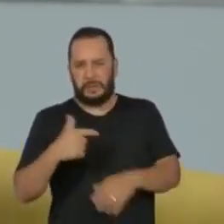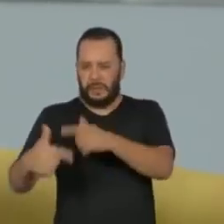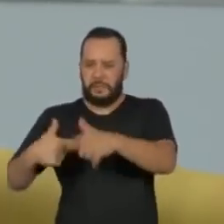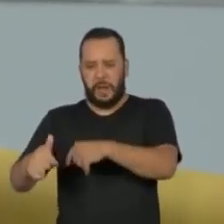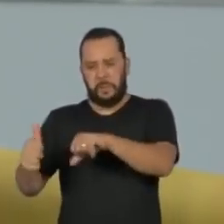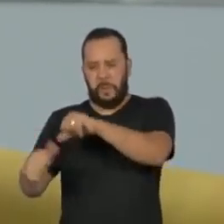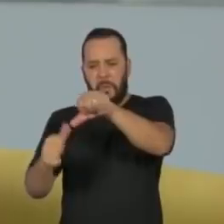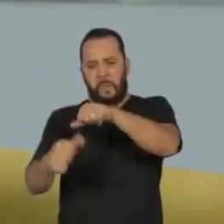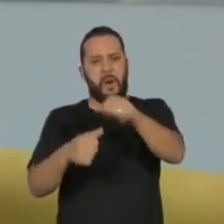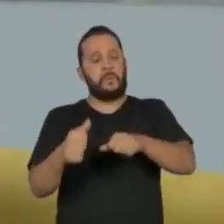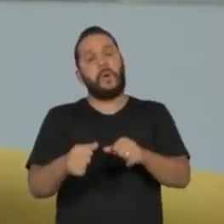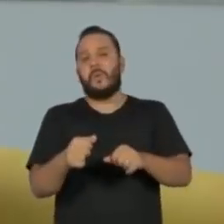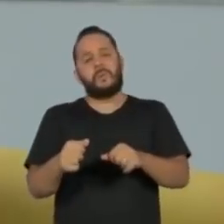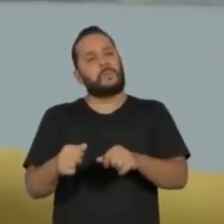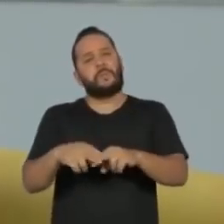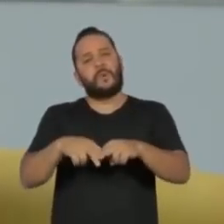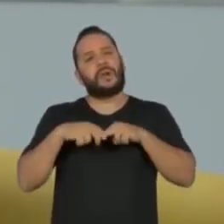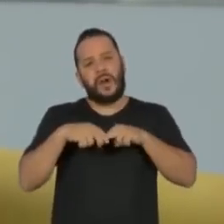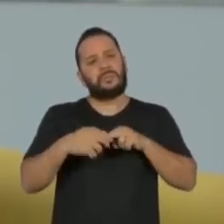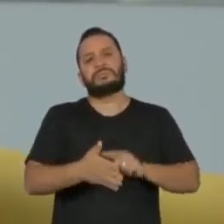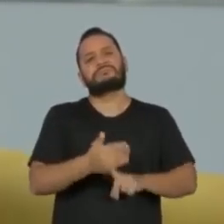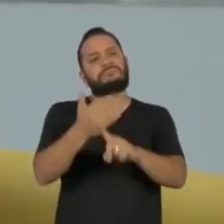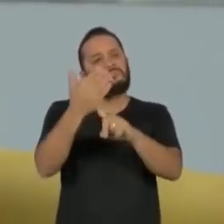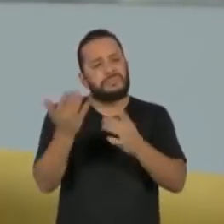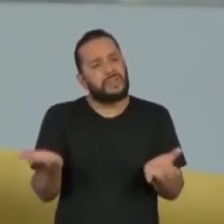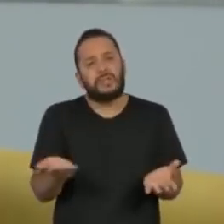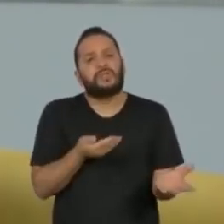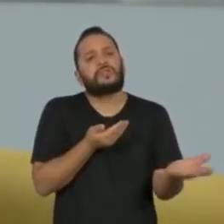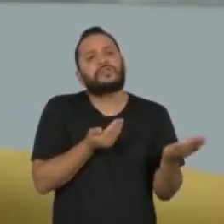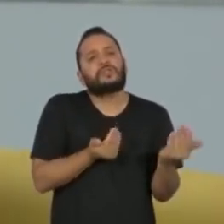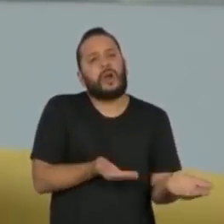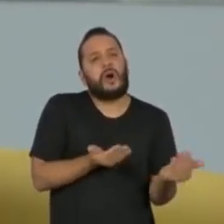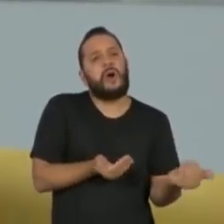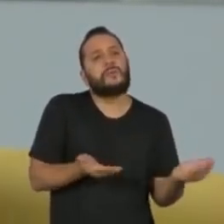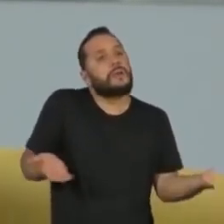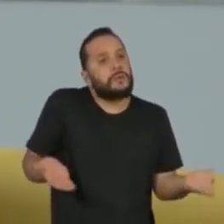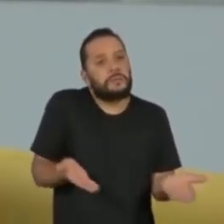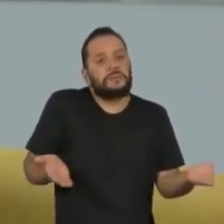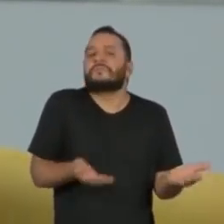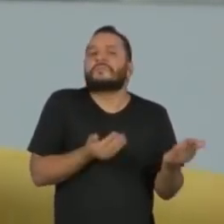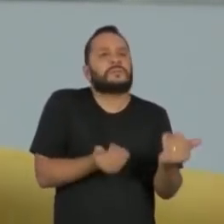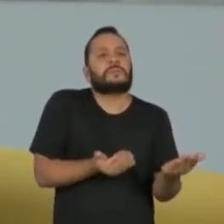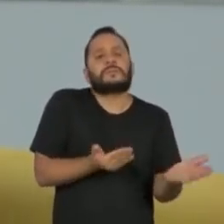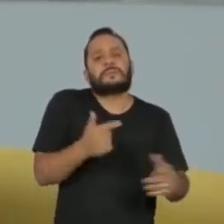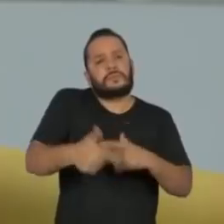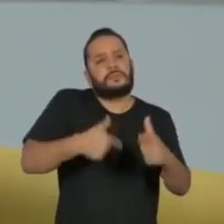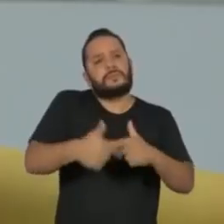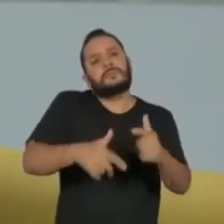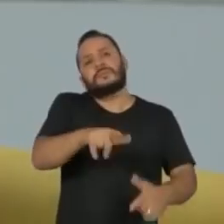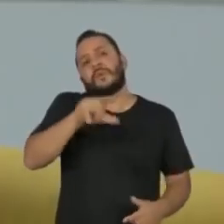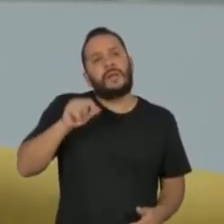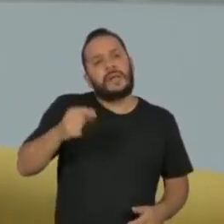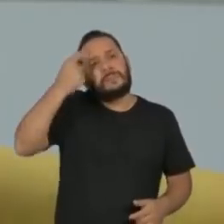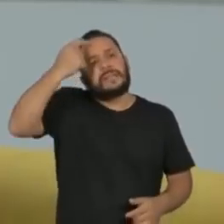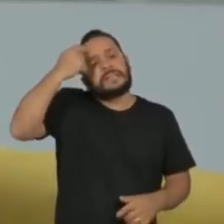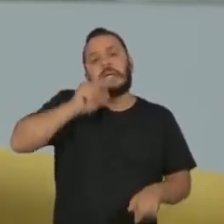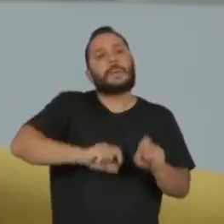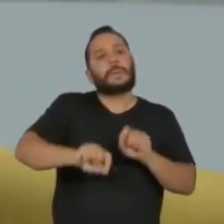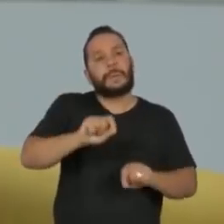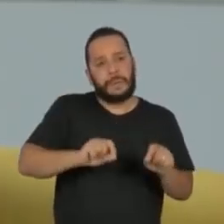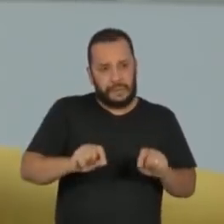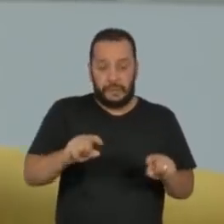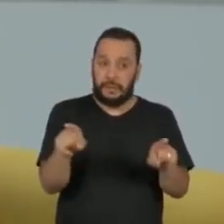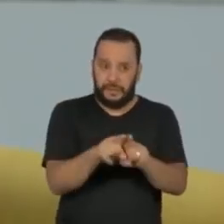da tecnologia, o que um jovem precisa ter em mente hoje na hora de escolher uma profissão? E antes disso, o